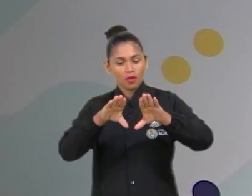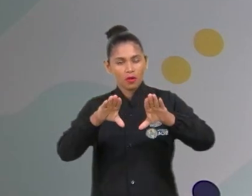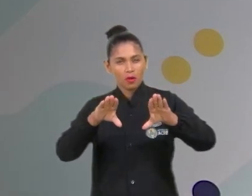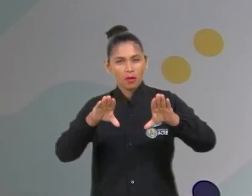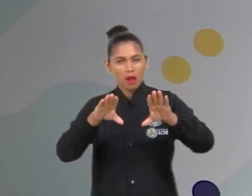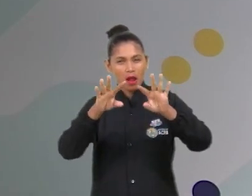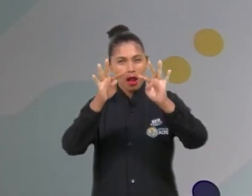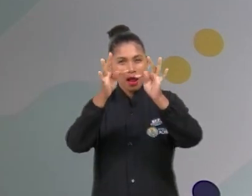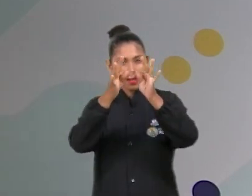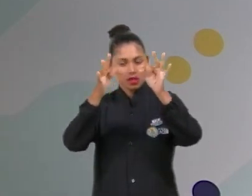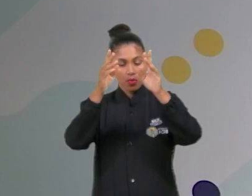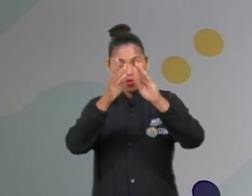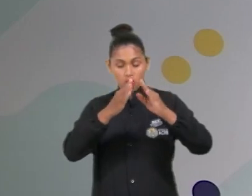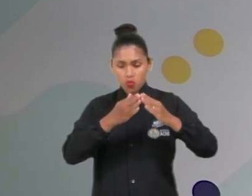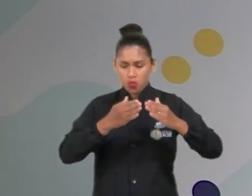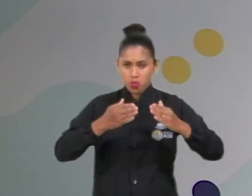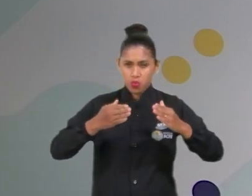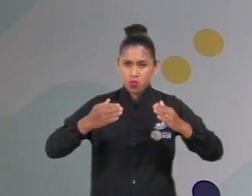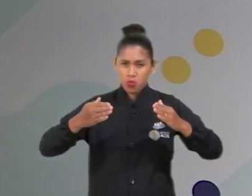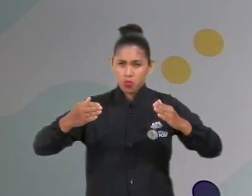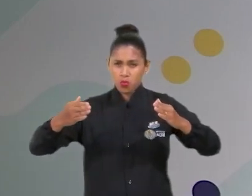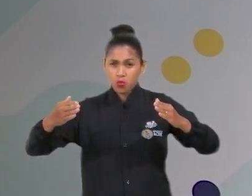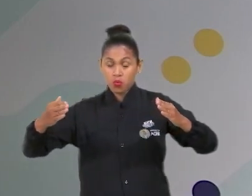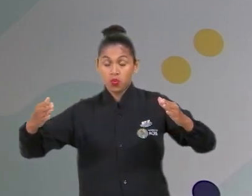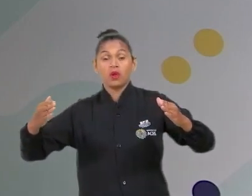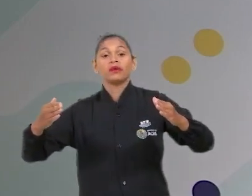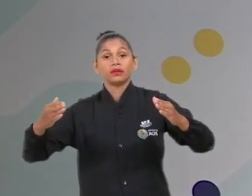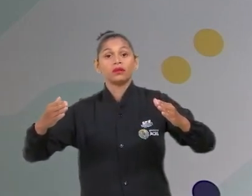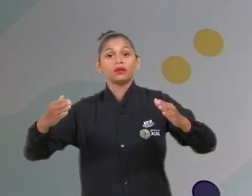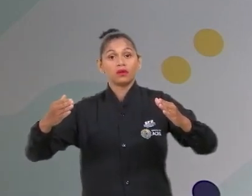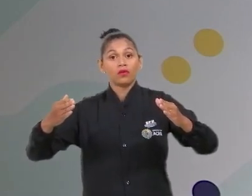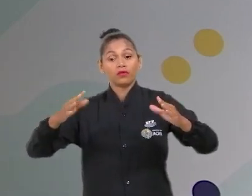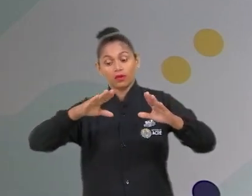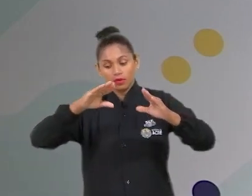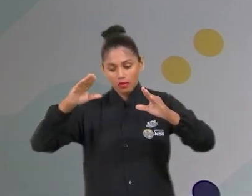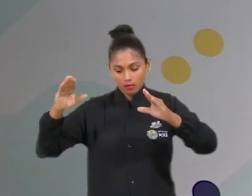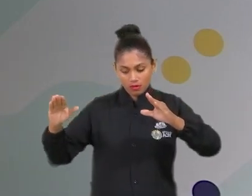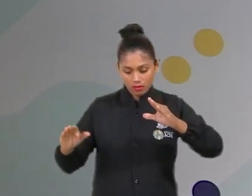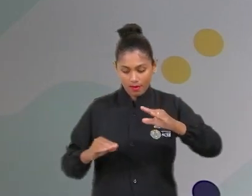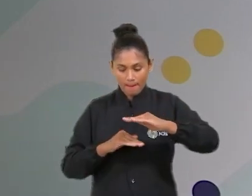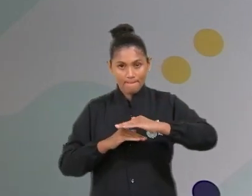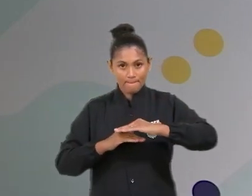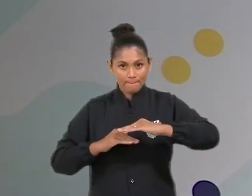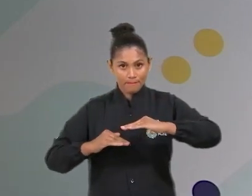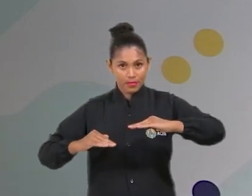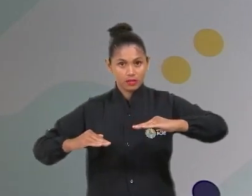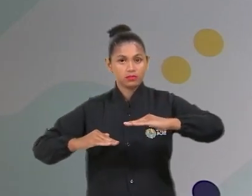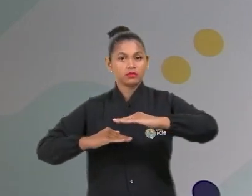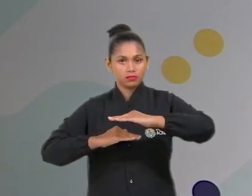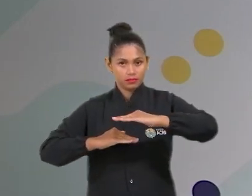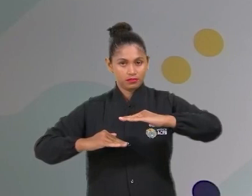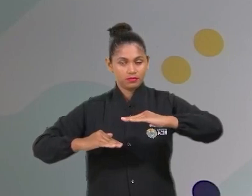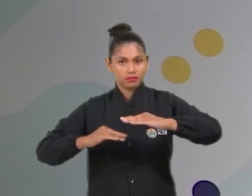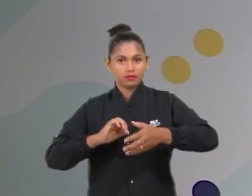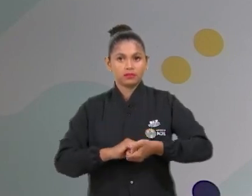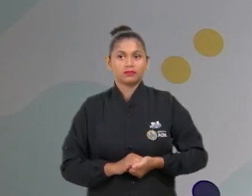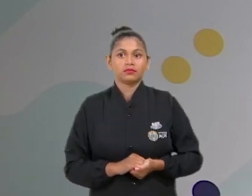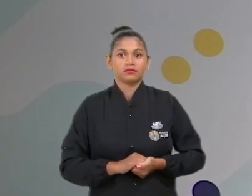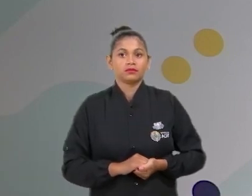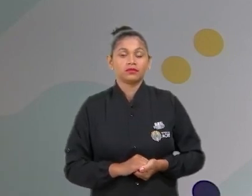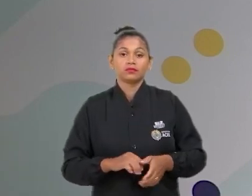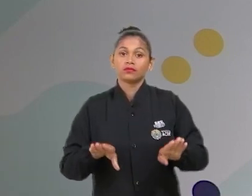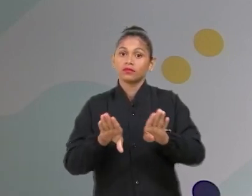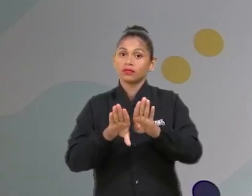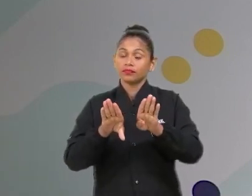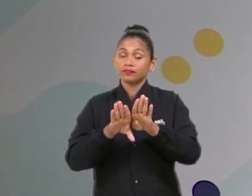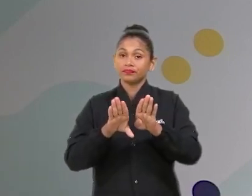periódica muito alongada, eles decidiram colocar essas duas seções na parte de baixo da tabela periódica. E também,